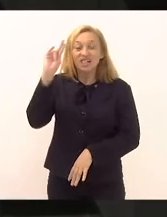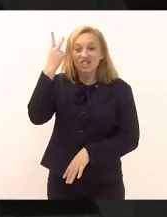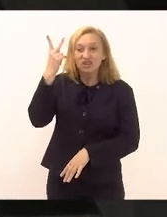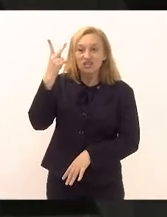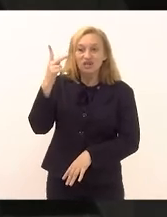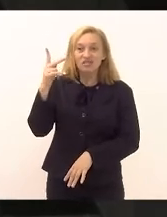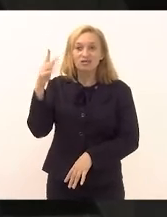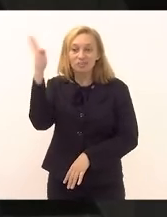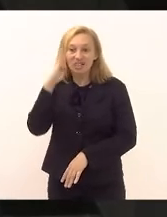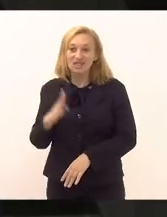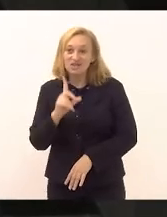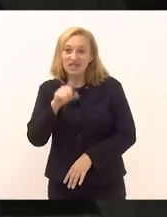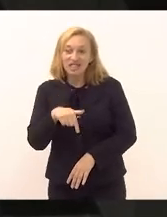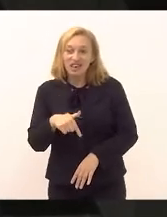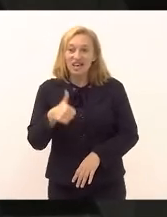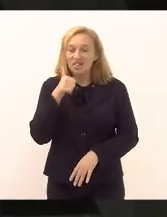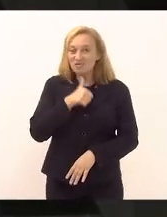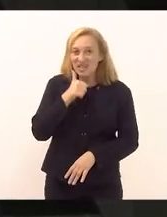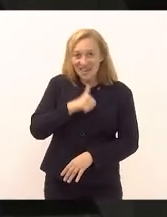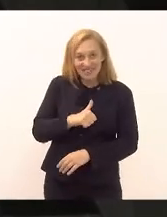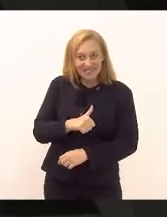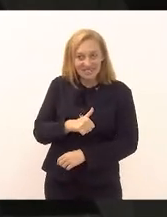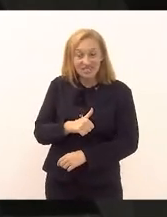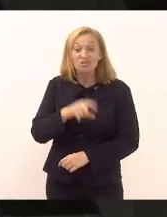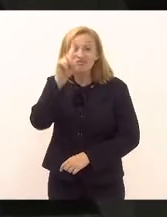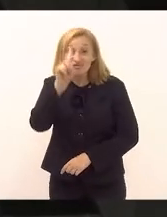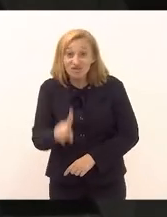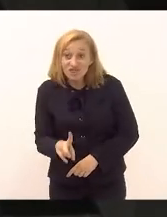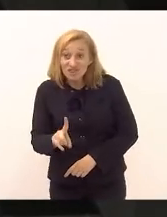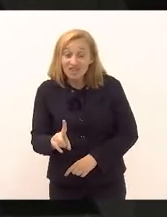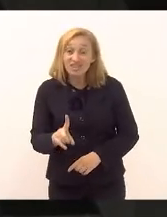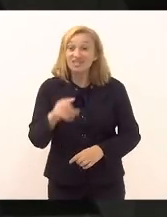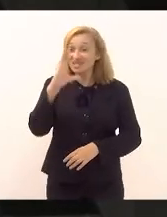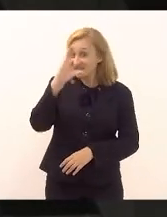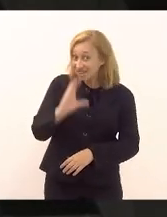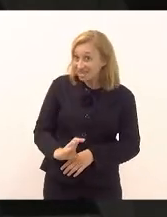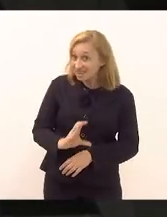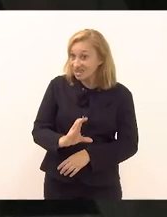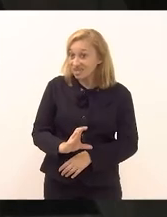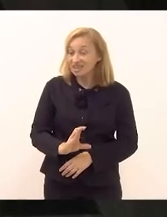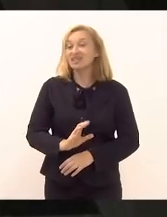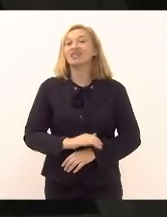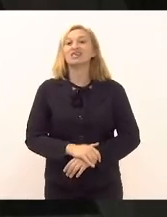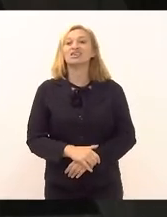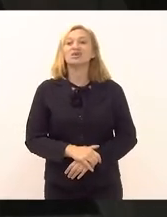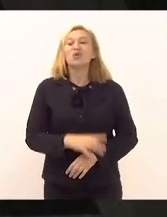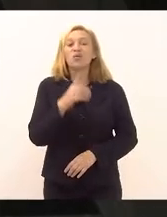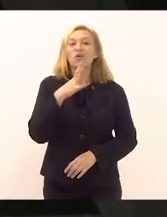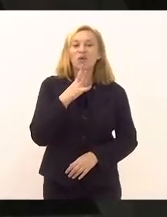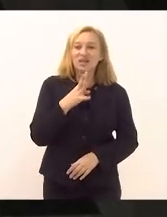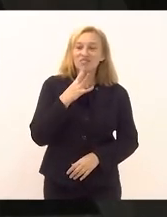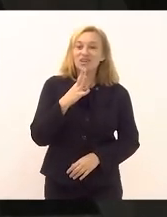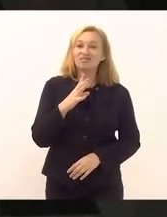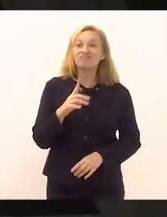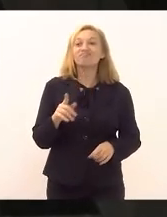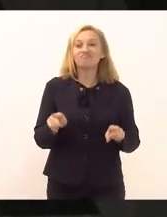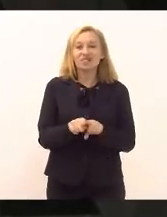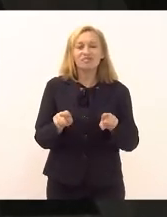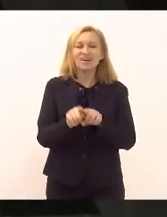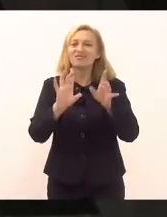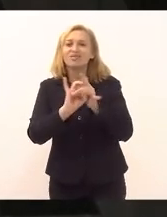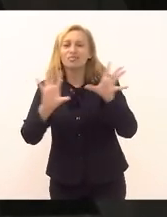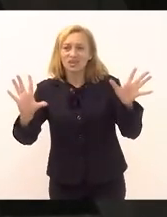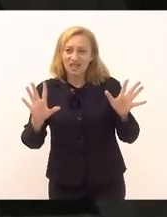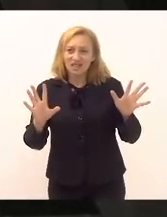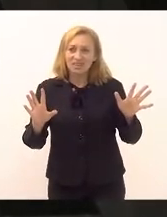que é a luta travada pelas mulheres por direitos, por cidadania, por reconhecimento e também por democracia, por